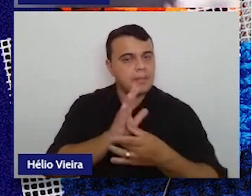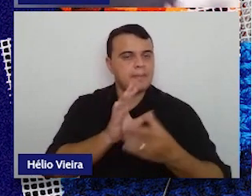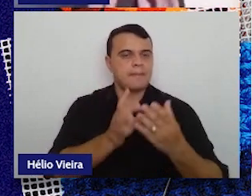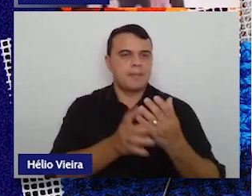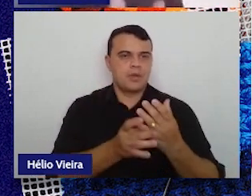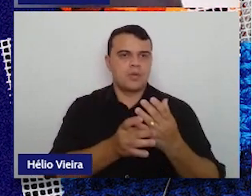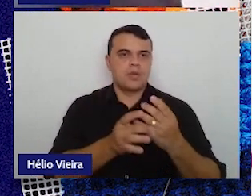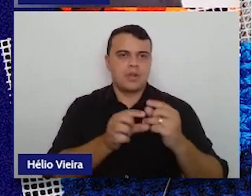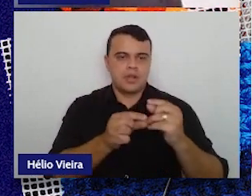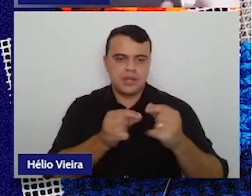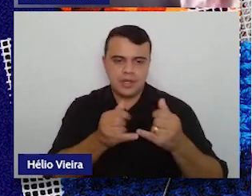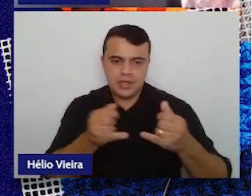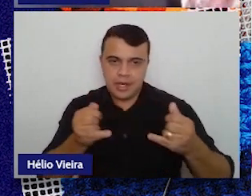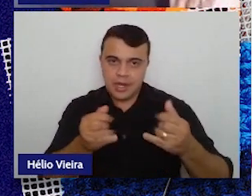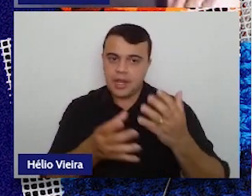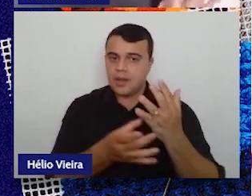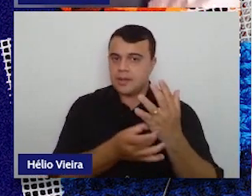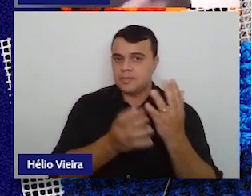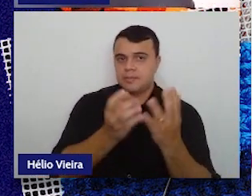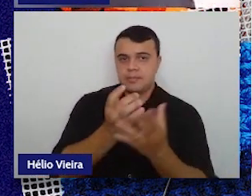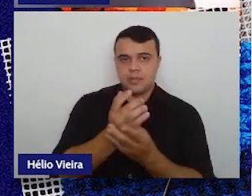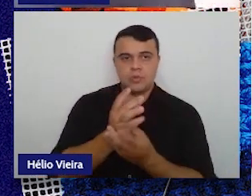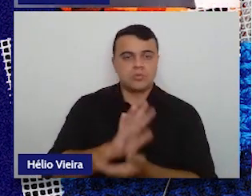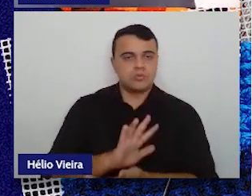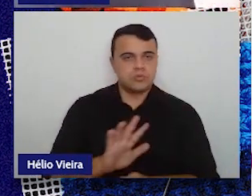linha e mão.